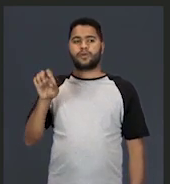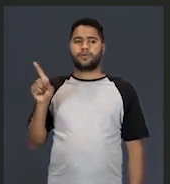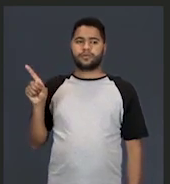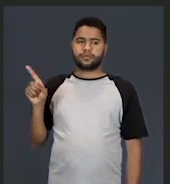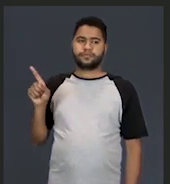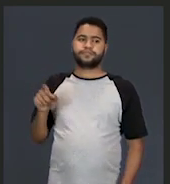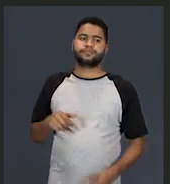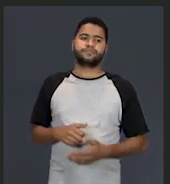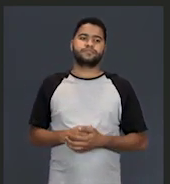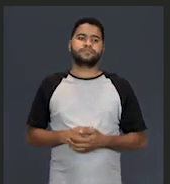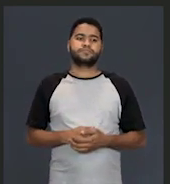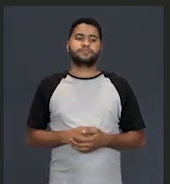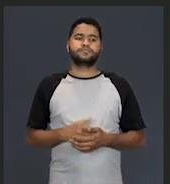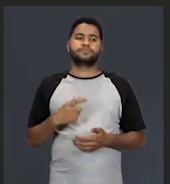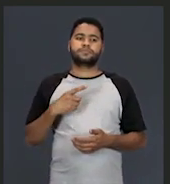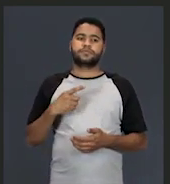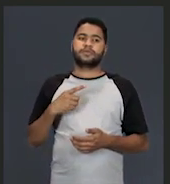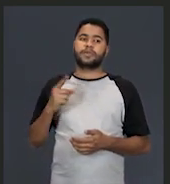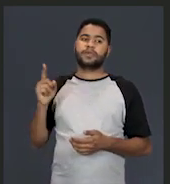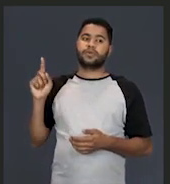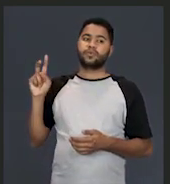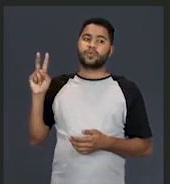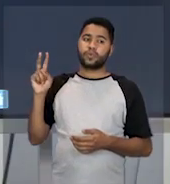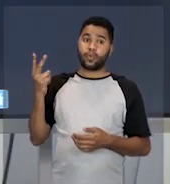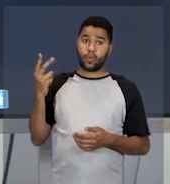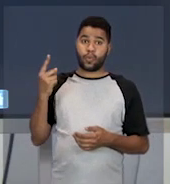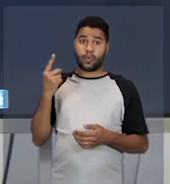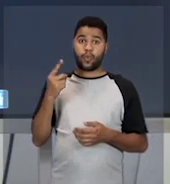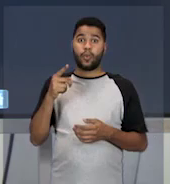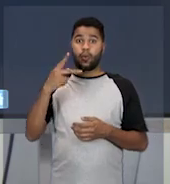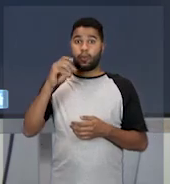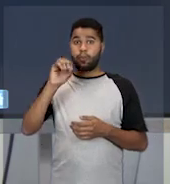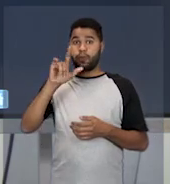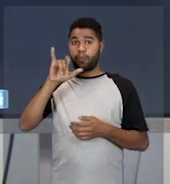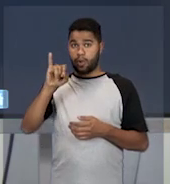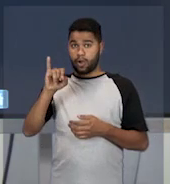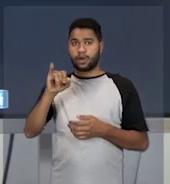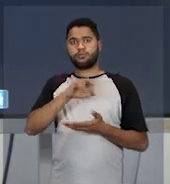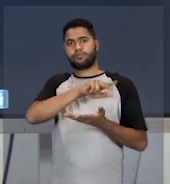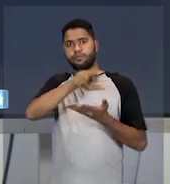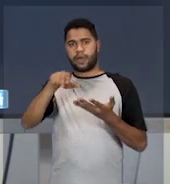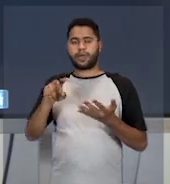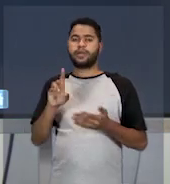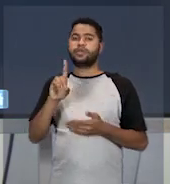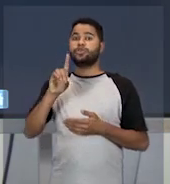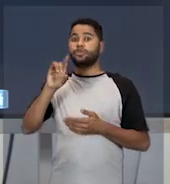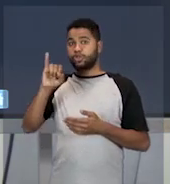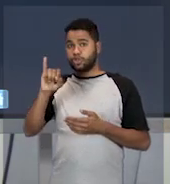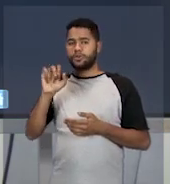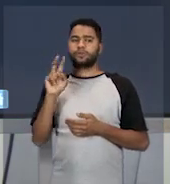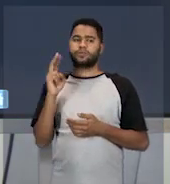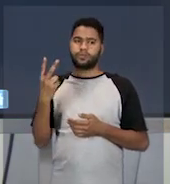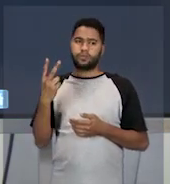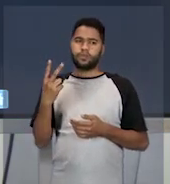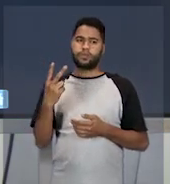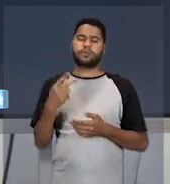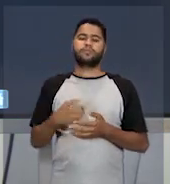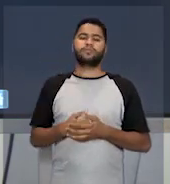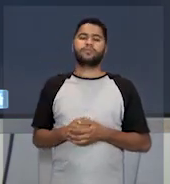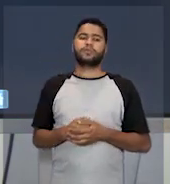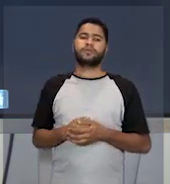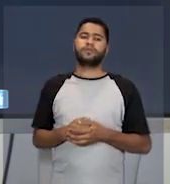glicose. Disacarídeo, duas bolinhas, uma de glicose e uma outra de uma molécula diferente. Na